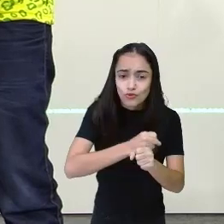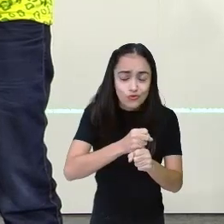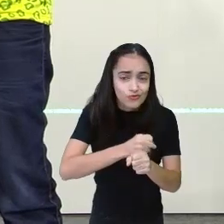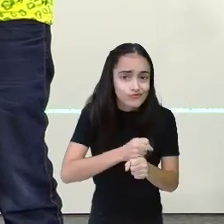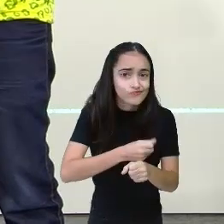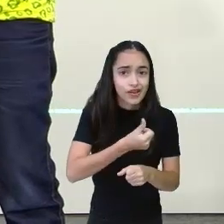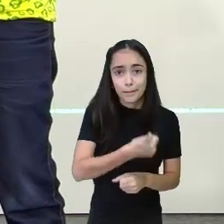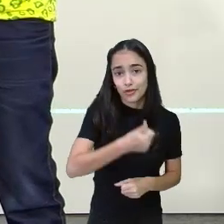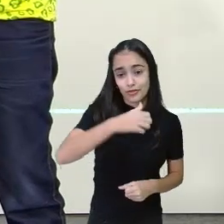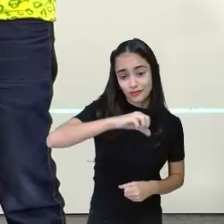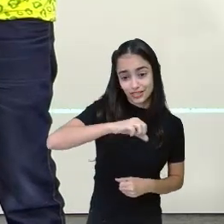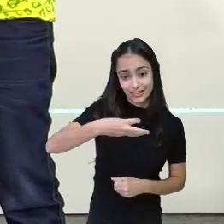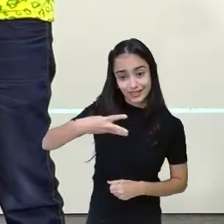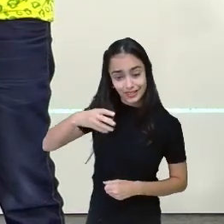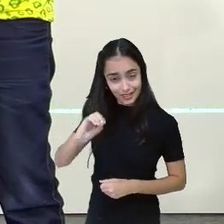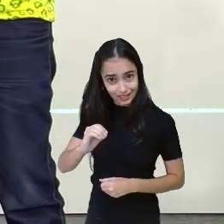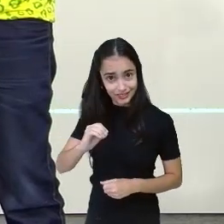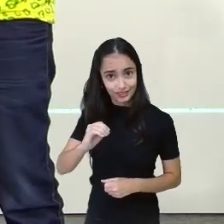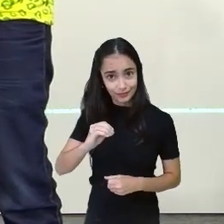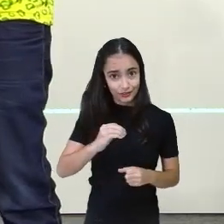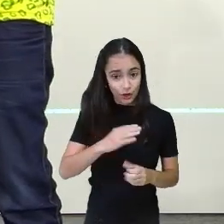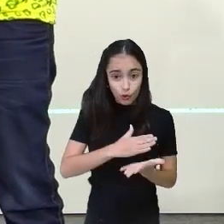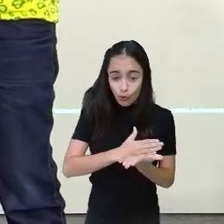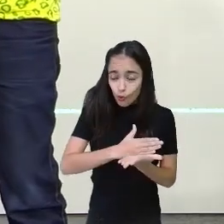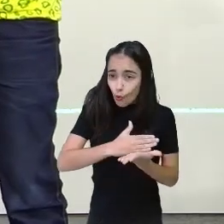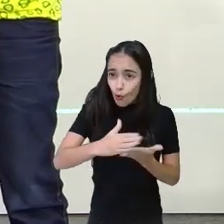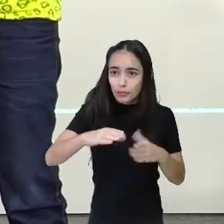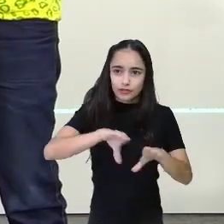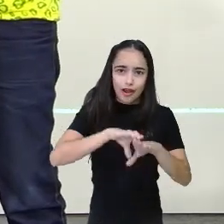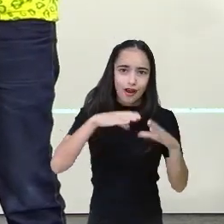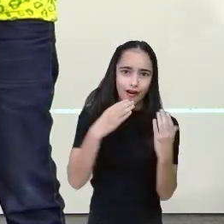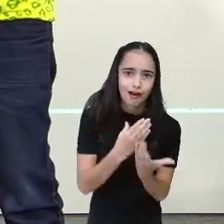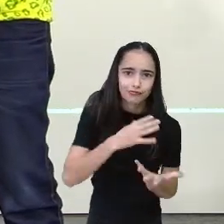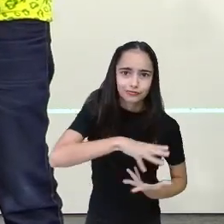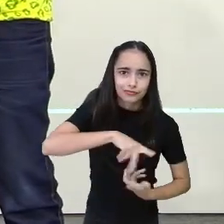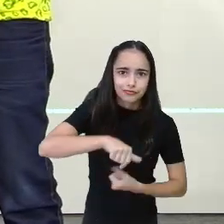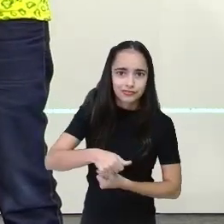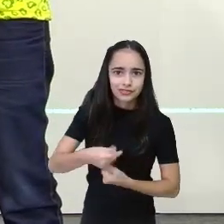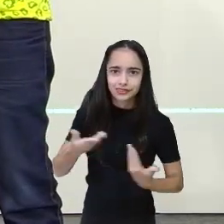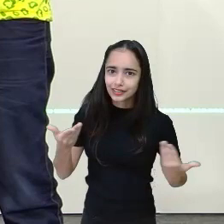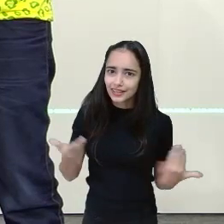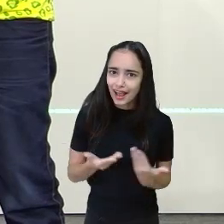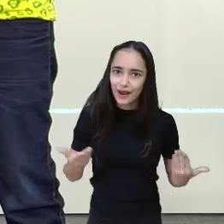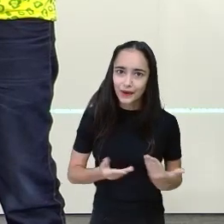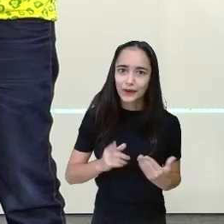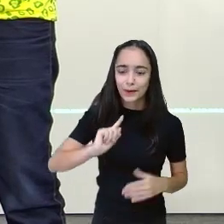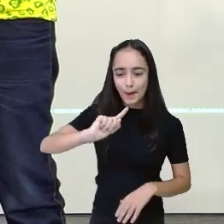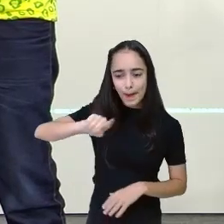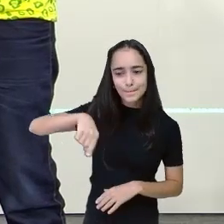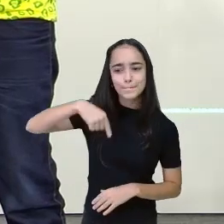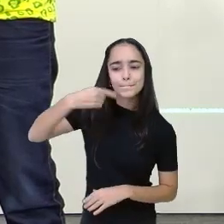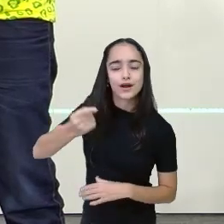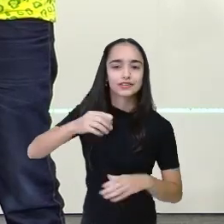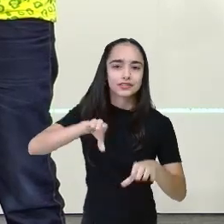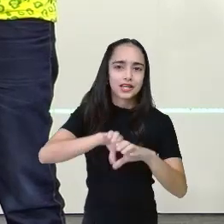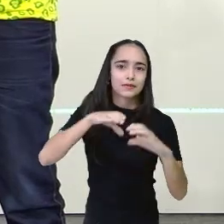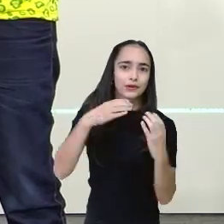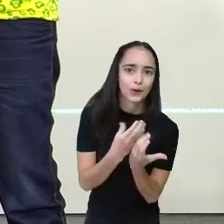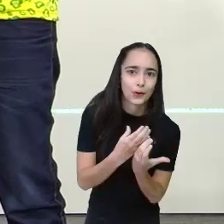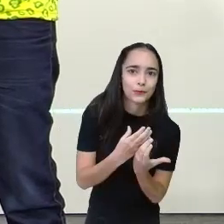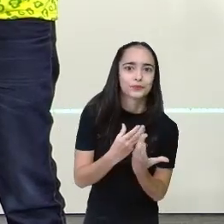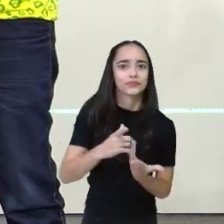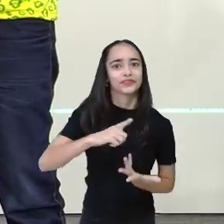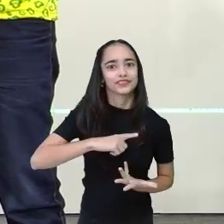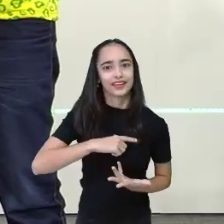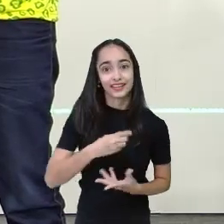iniciou a Copa do Mundo, né? A gente mantinha isso aí com 32. E agora, Uma Copa que vem aí com 3 países